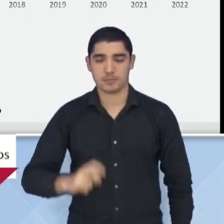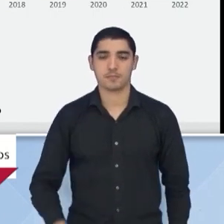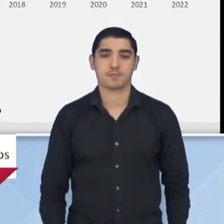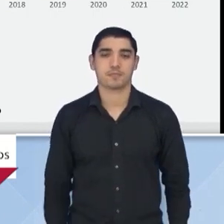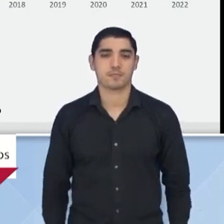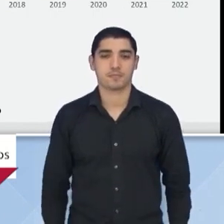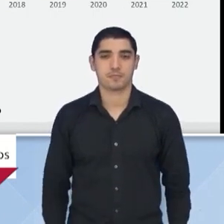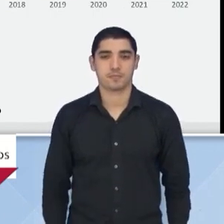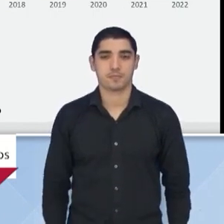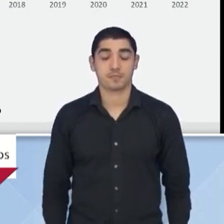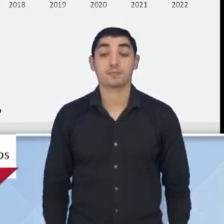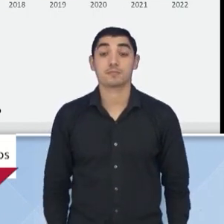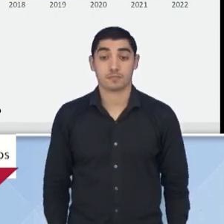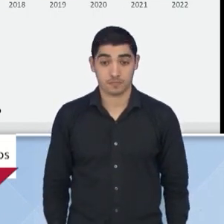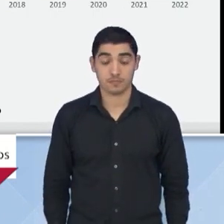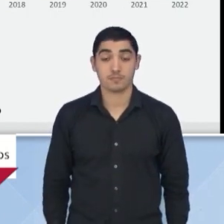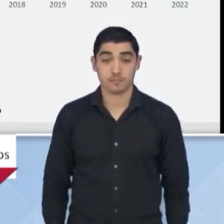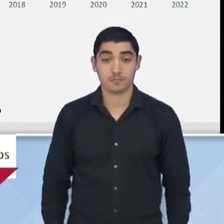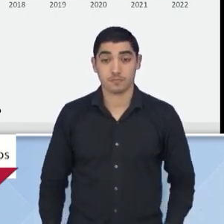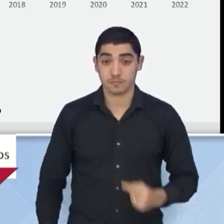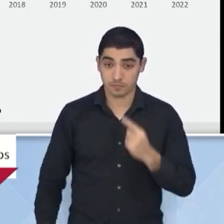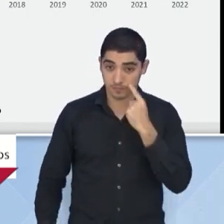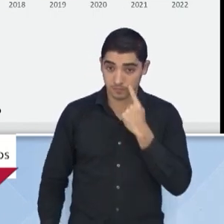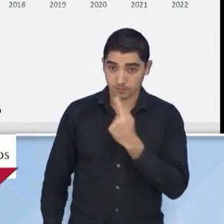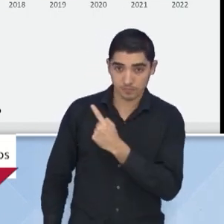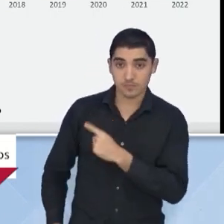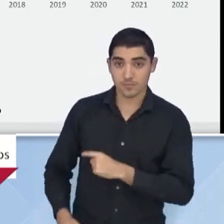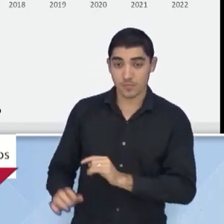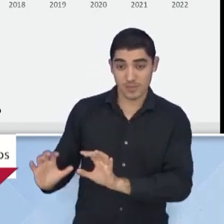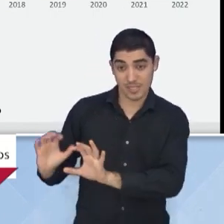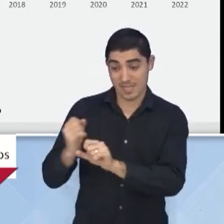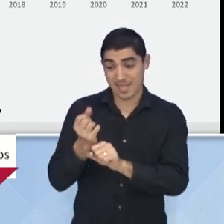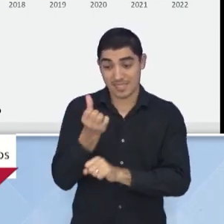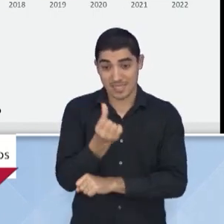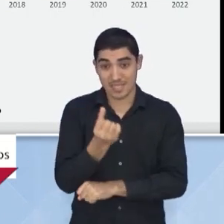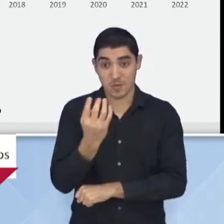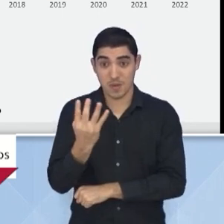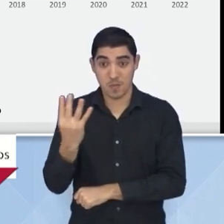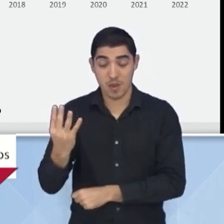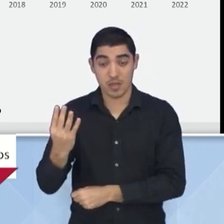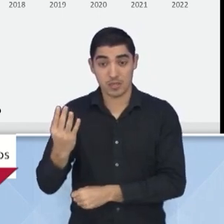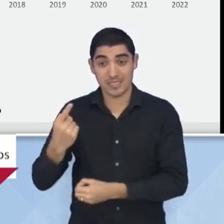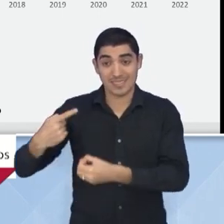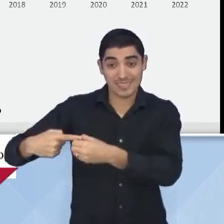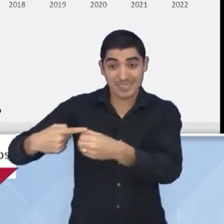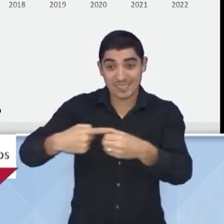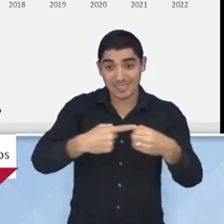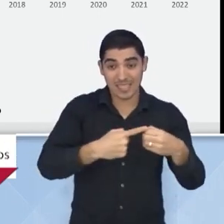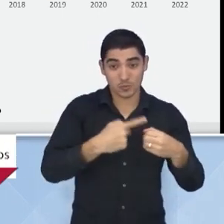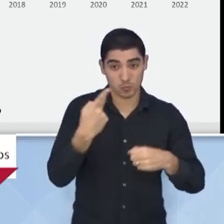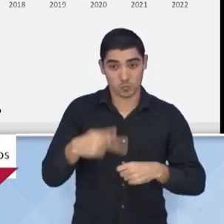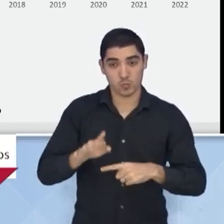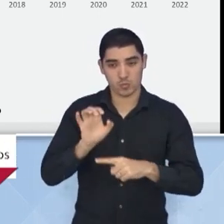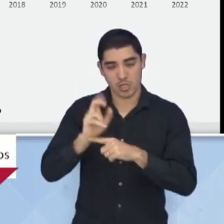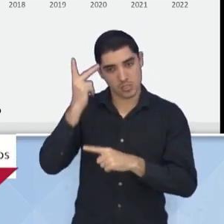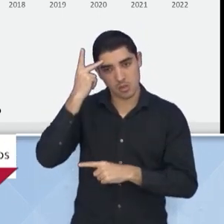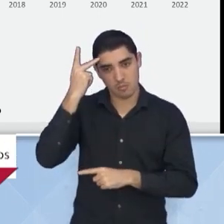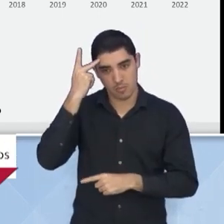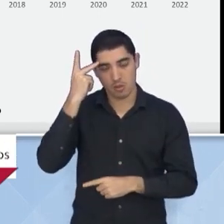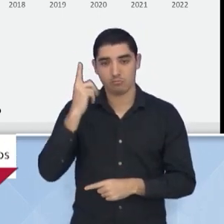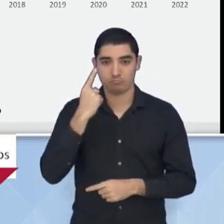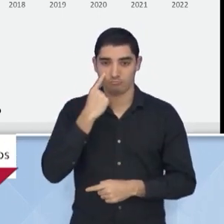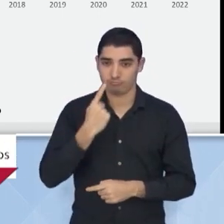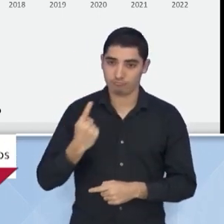48,25 aqui a classificação dos 644 municípios do Estado por faixa a gente percebe